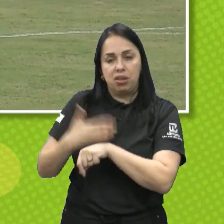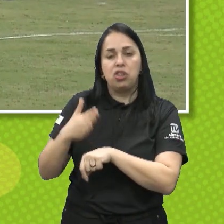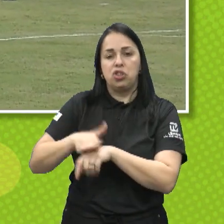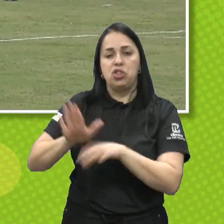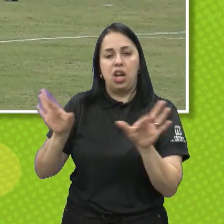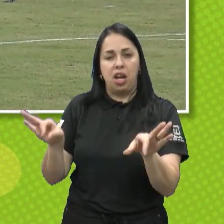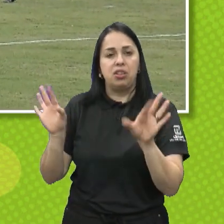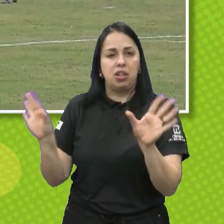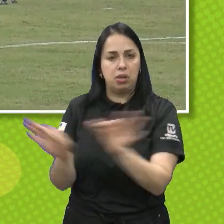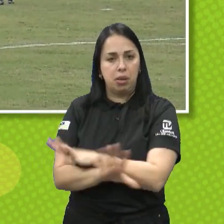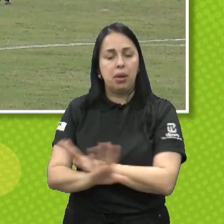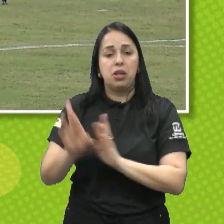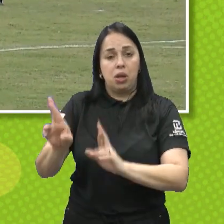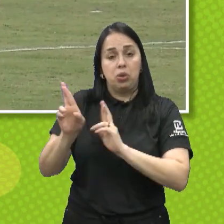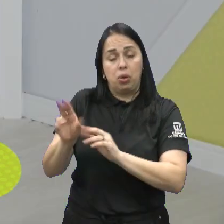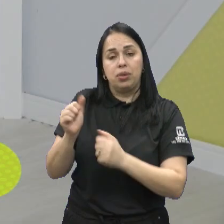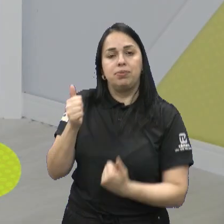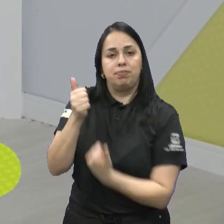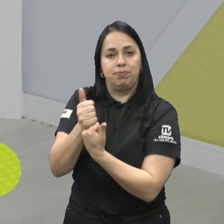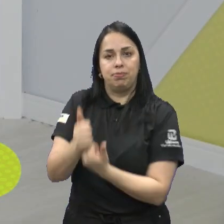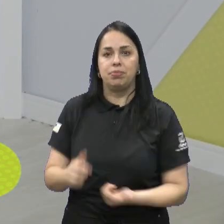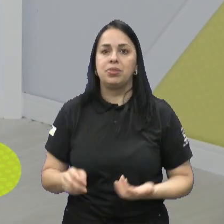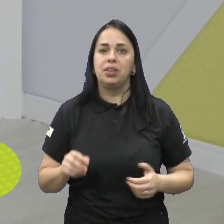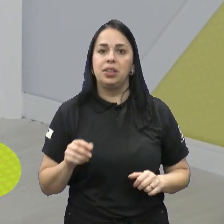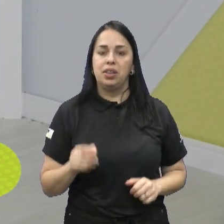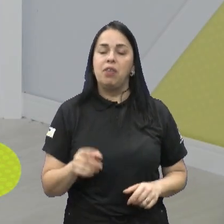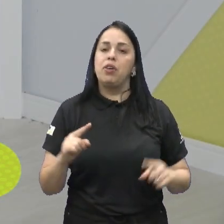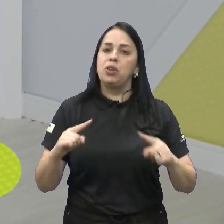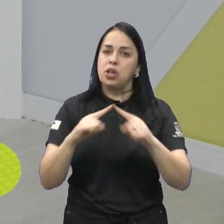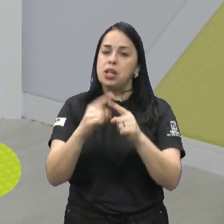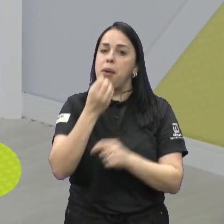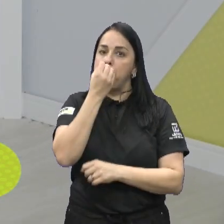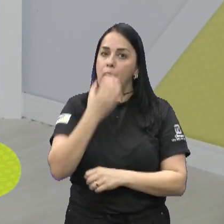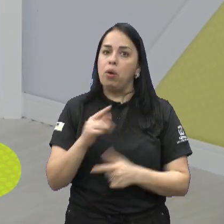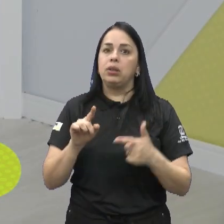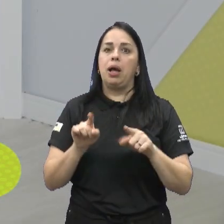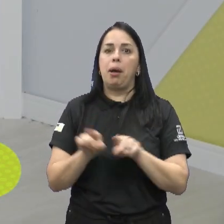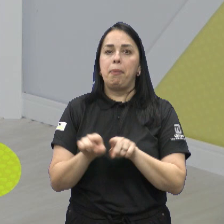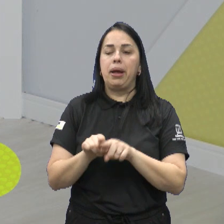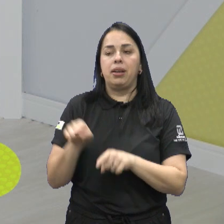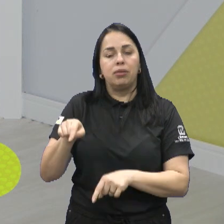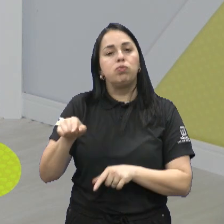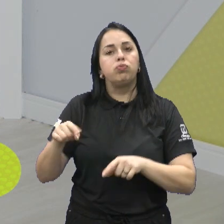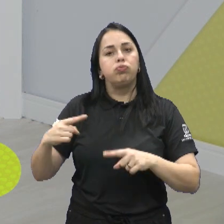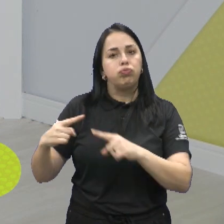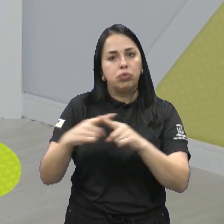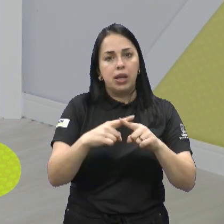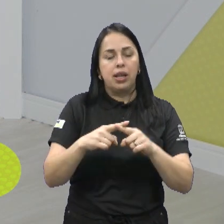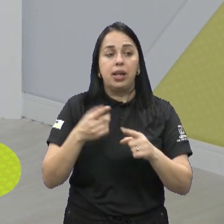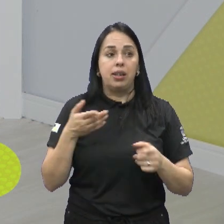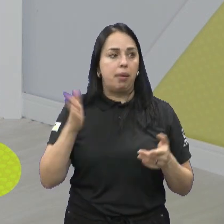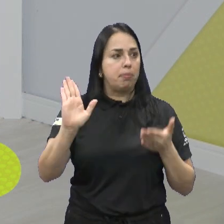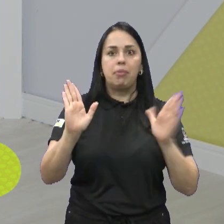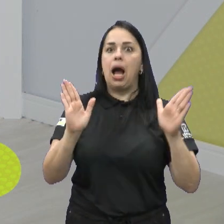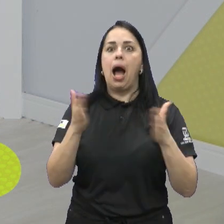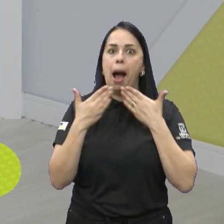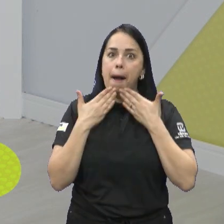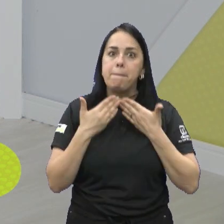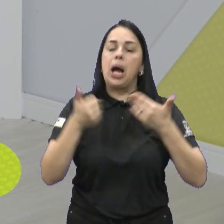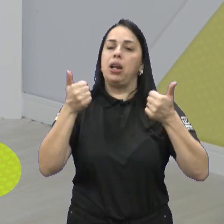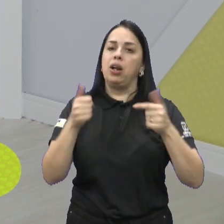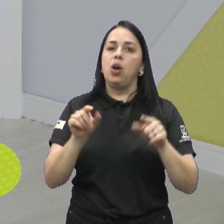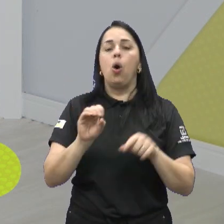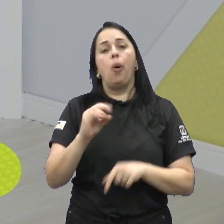Galdino, a gente torce pelas meninas. Vamos torcer por um bom jogo, uma boa apresentação do São José e que passe a melhor depois dos 90 minutos ou se